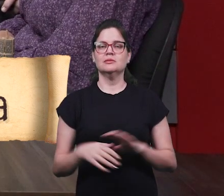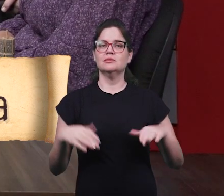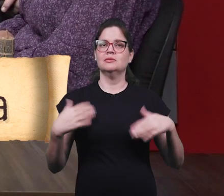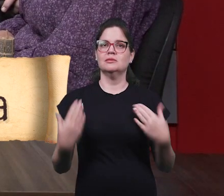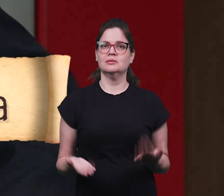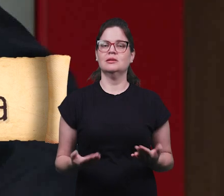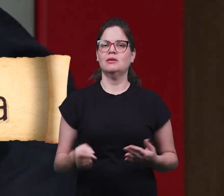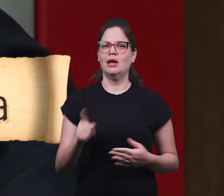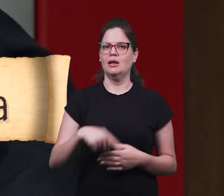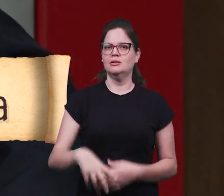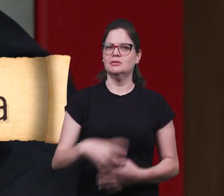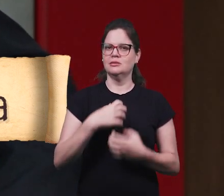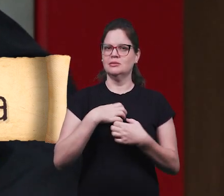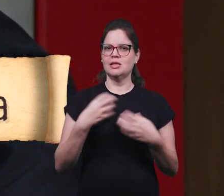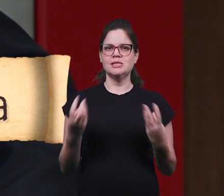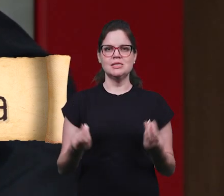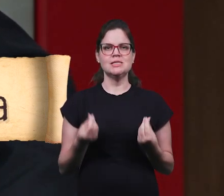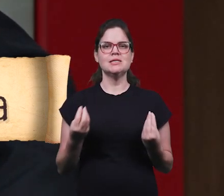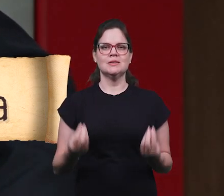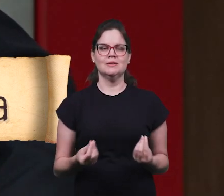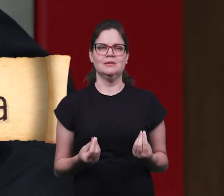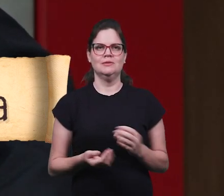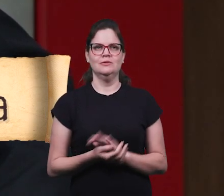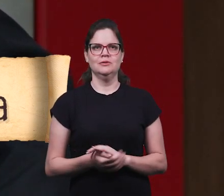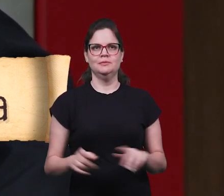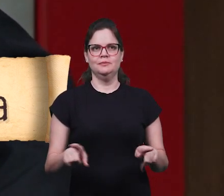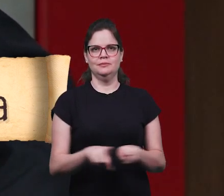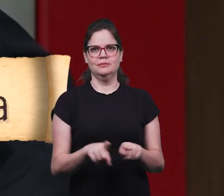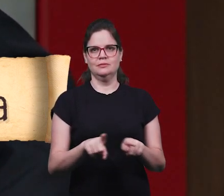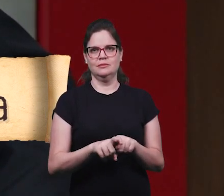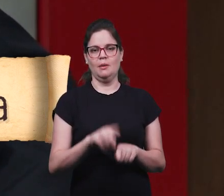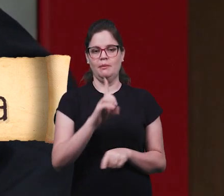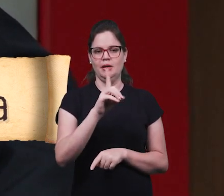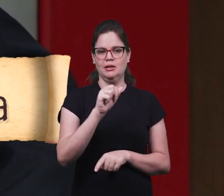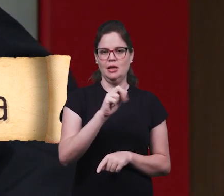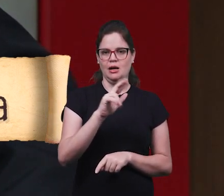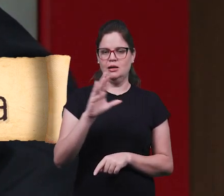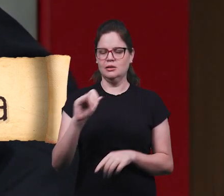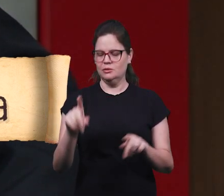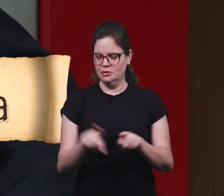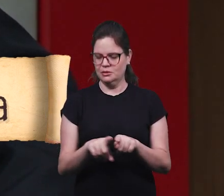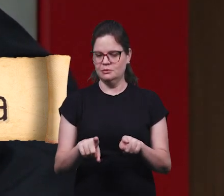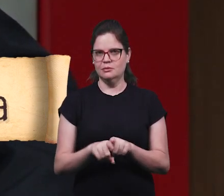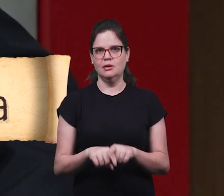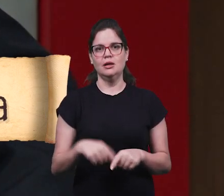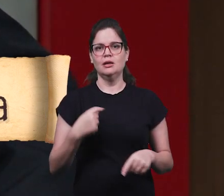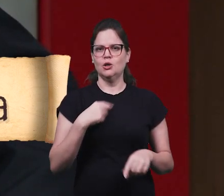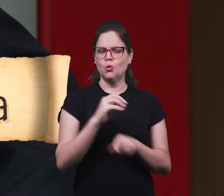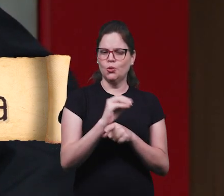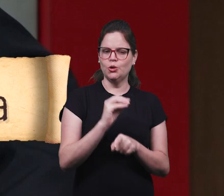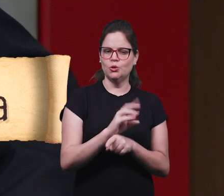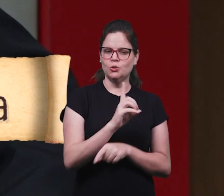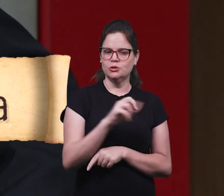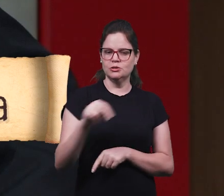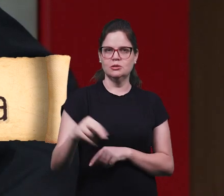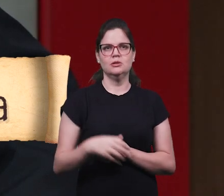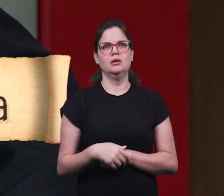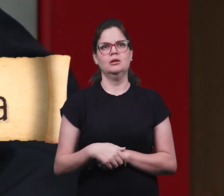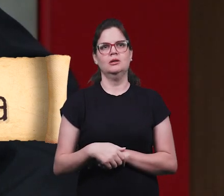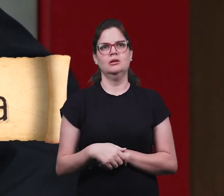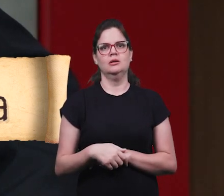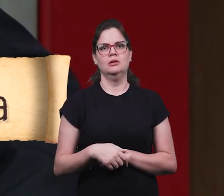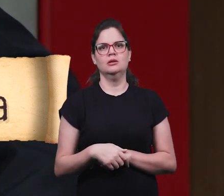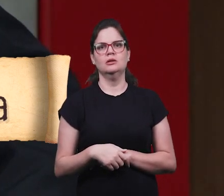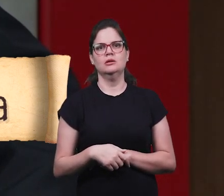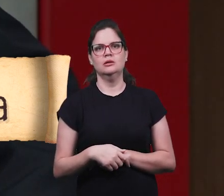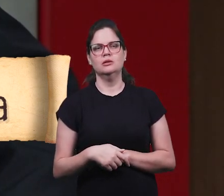né? E a história conta... O Dario também foi todo amoroso com Daniel, né? A história conta... Sofria com Daniel. Aquilo